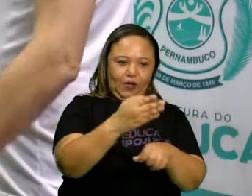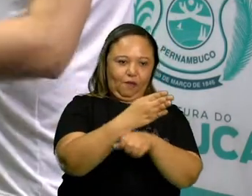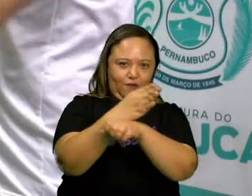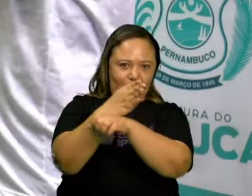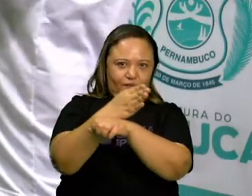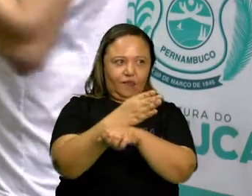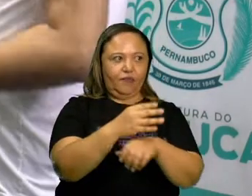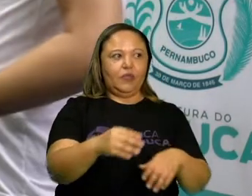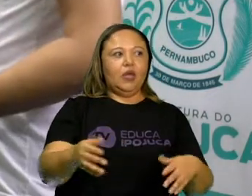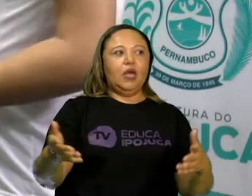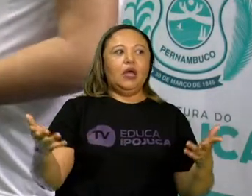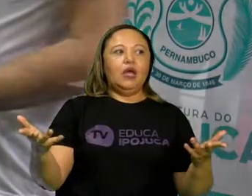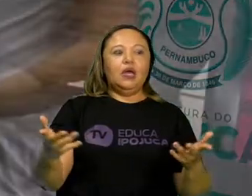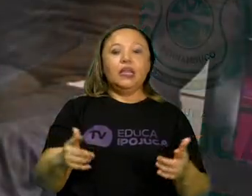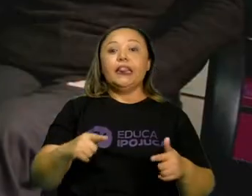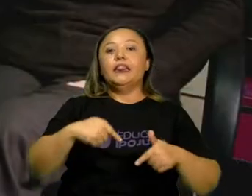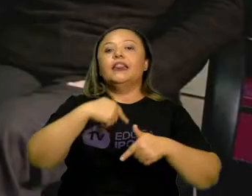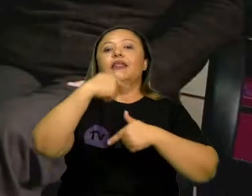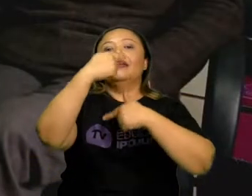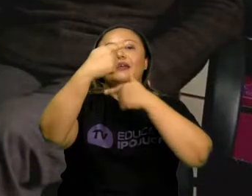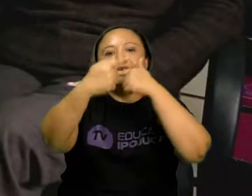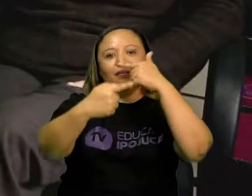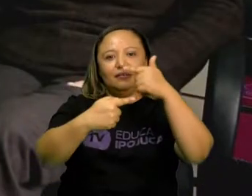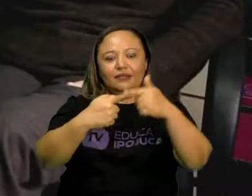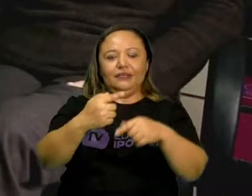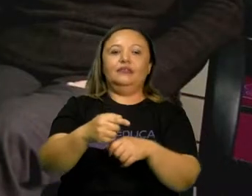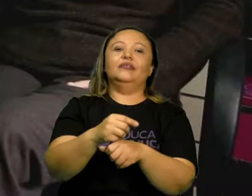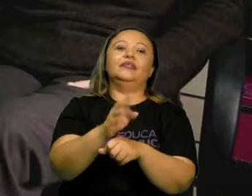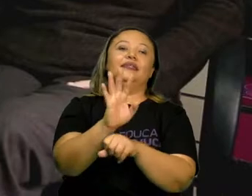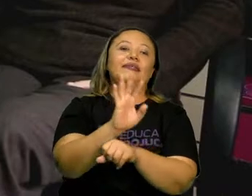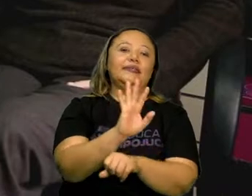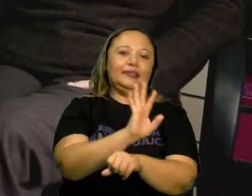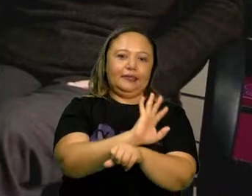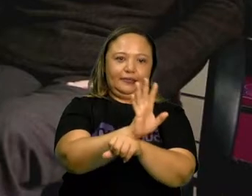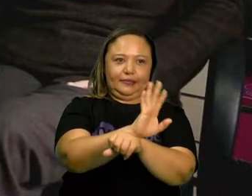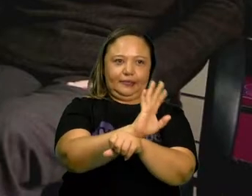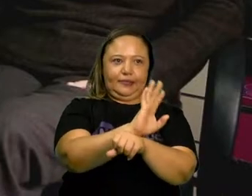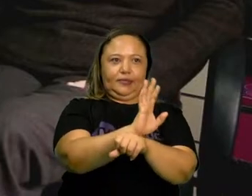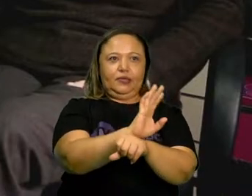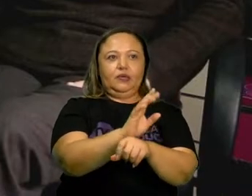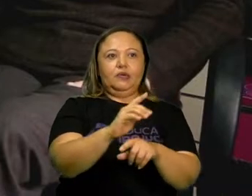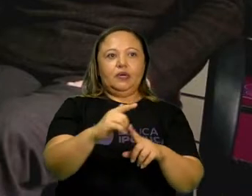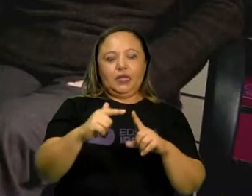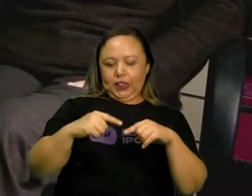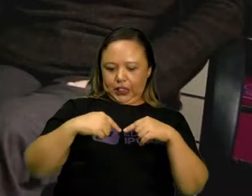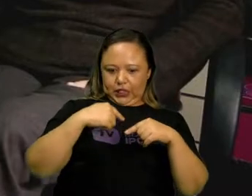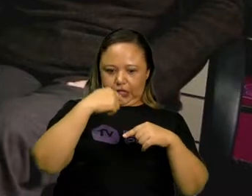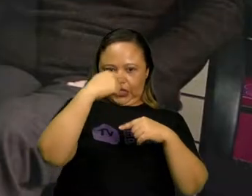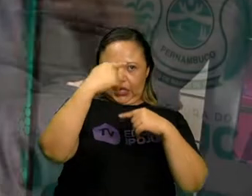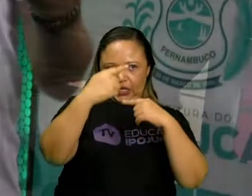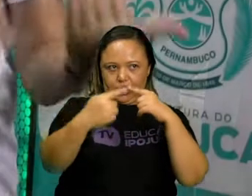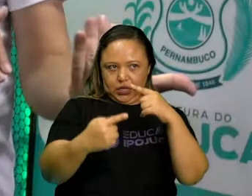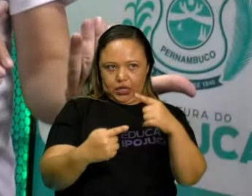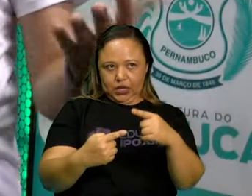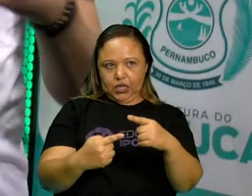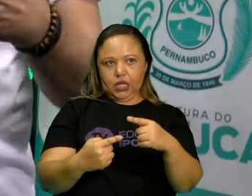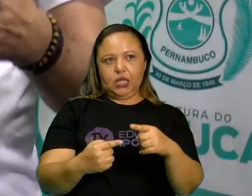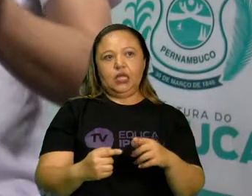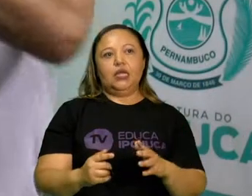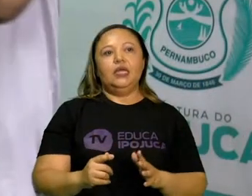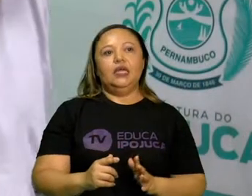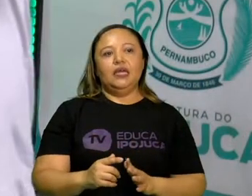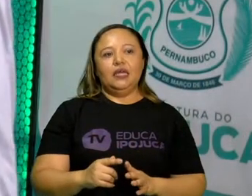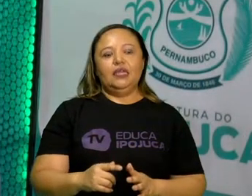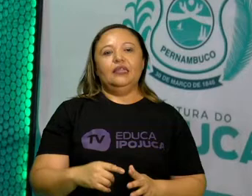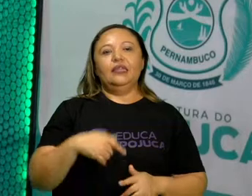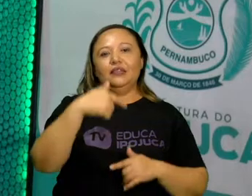filmagens EA pós-produção é o que vem a segunda língua portuguesa pré antes